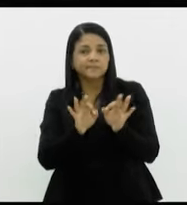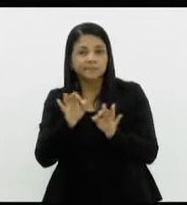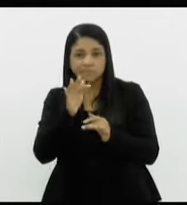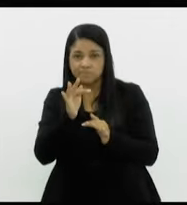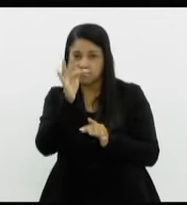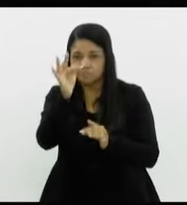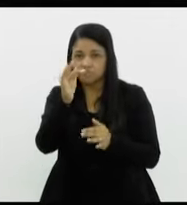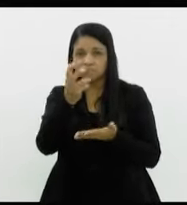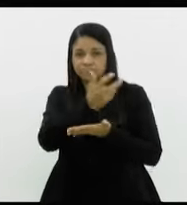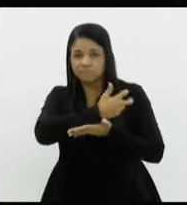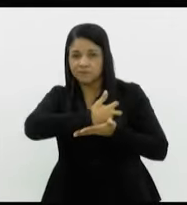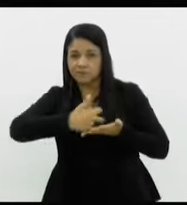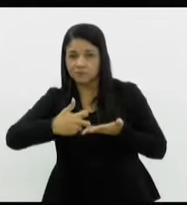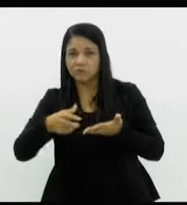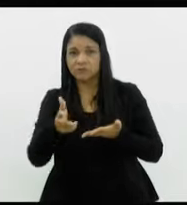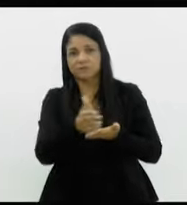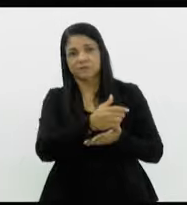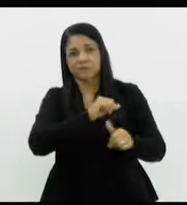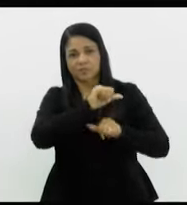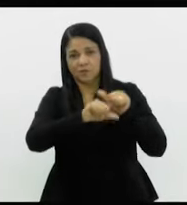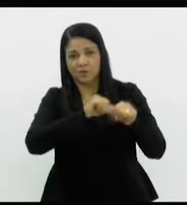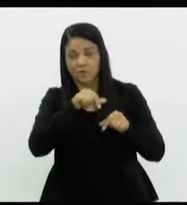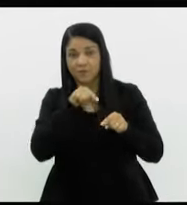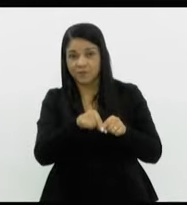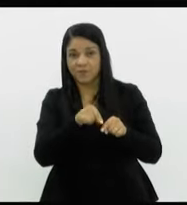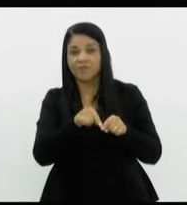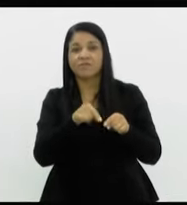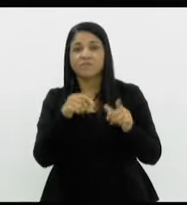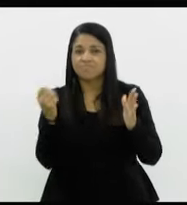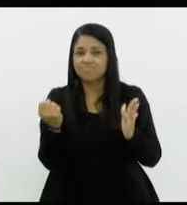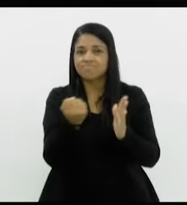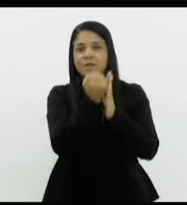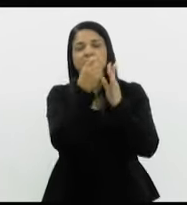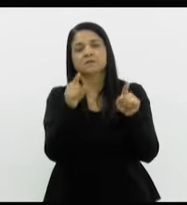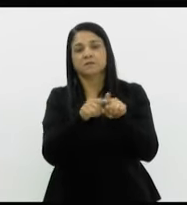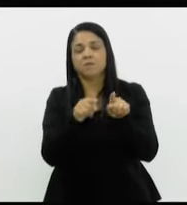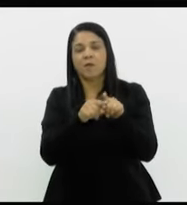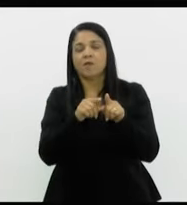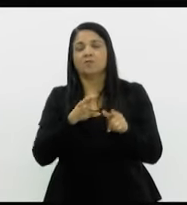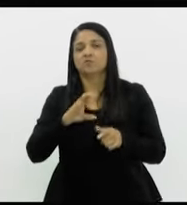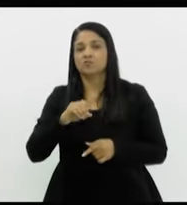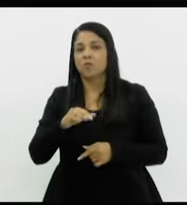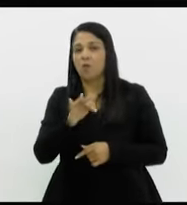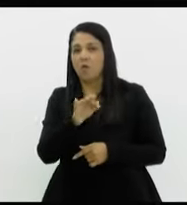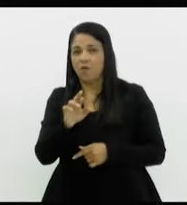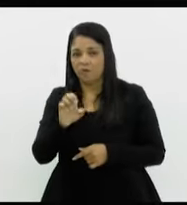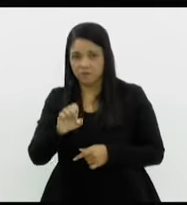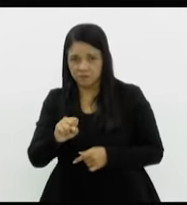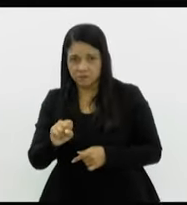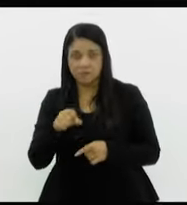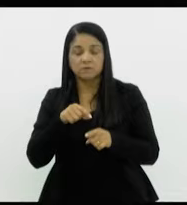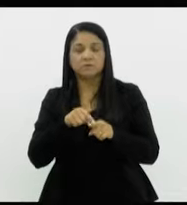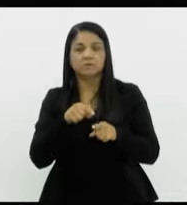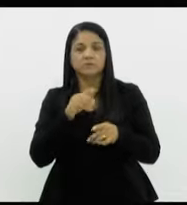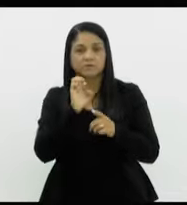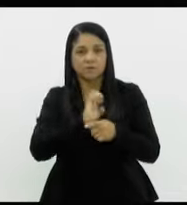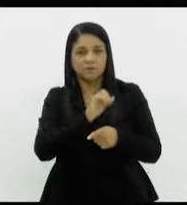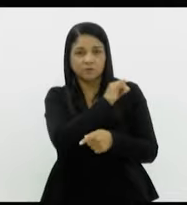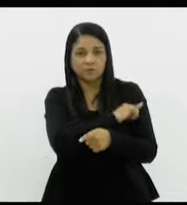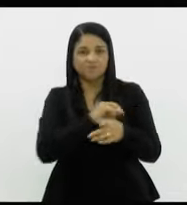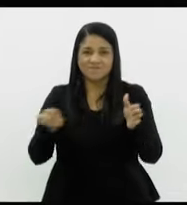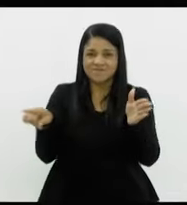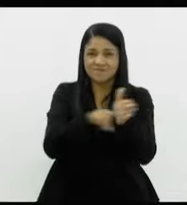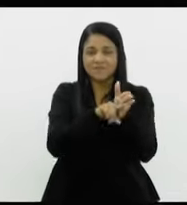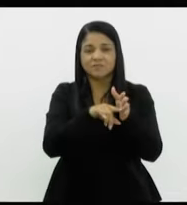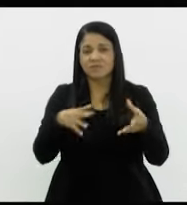renúncia fiscal que também impacta significativamente os cofres do Estado do Rio de Janeiro e que vai incidir negativamente